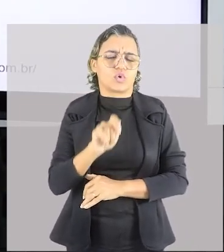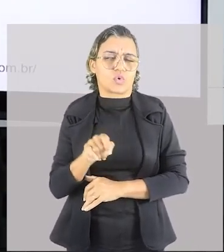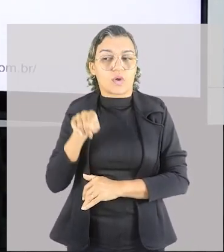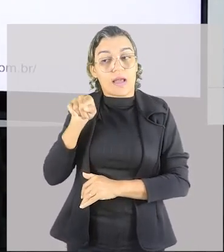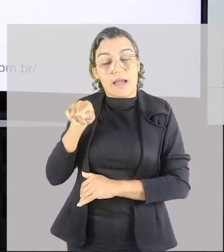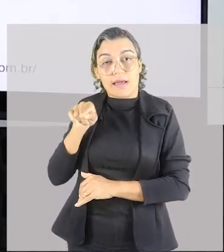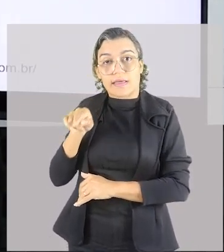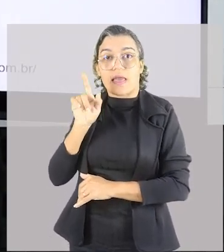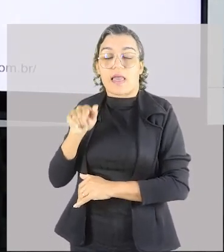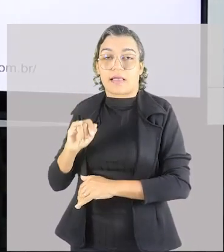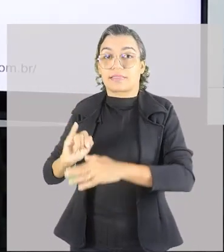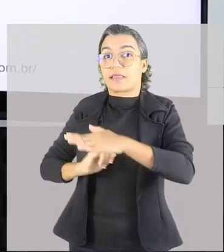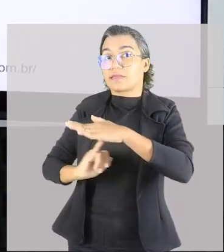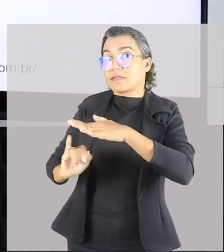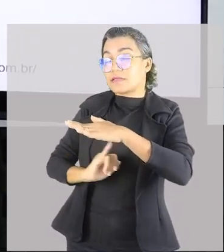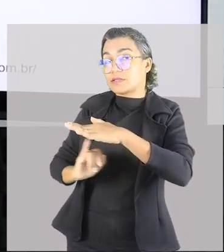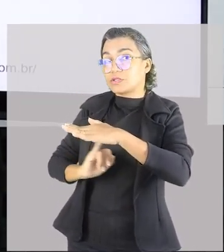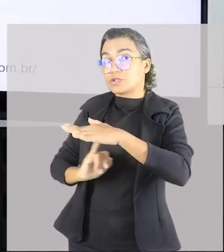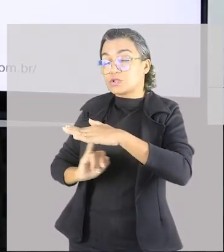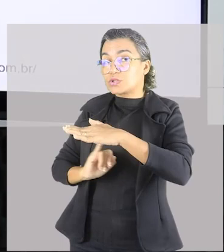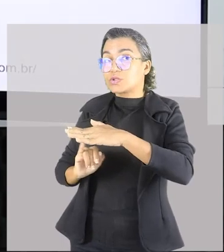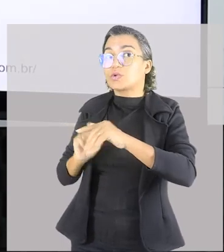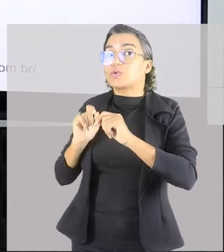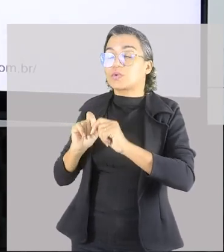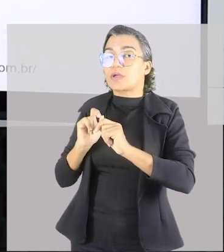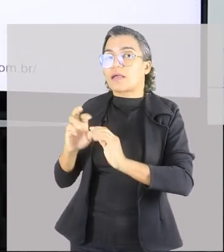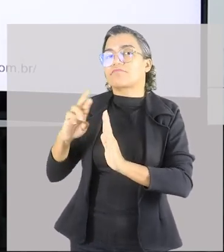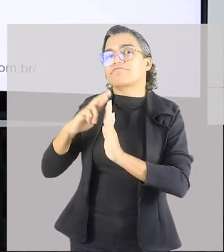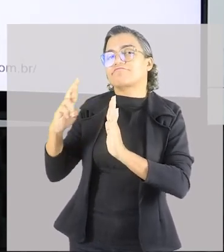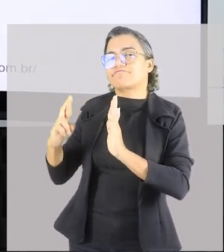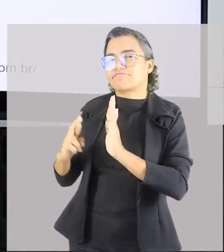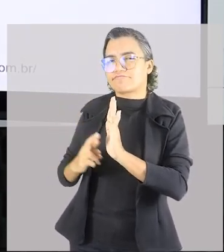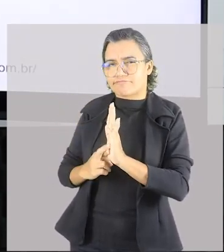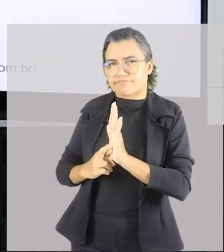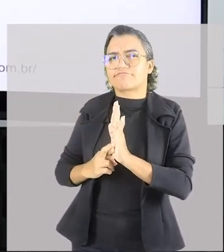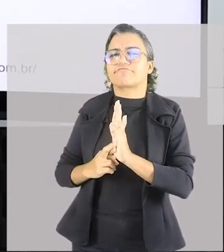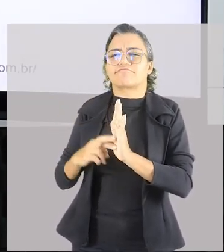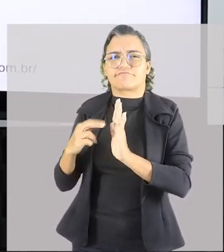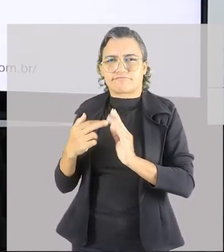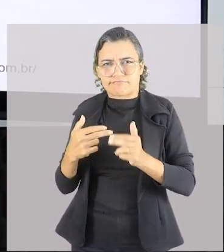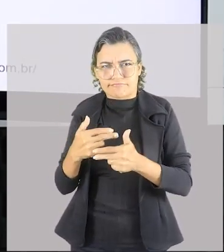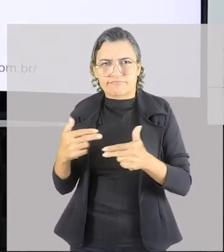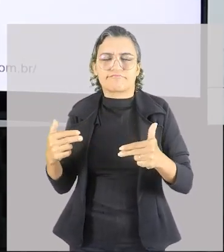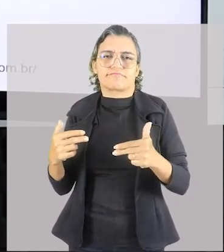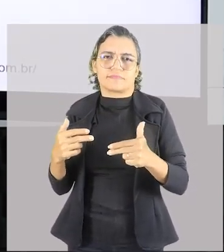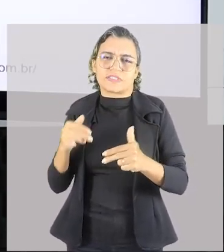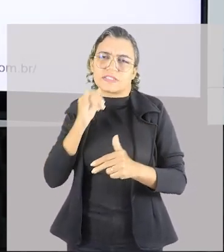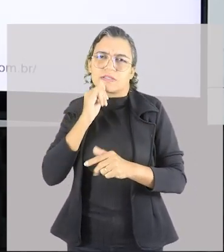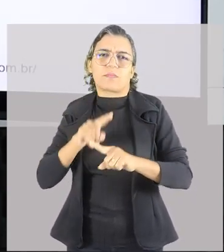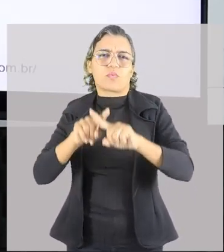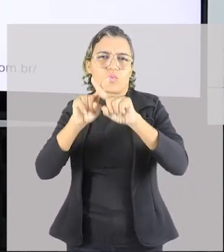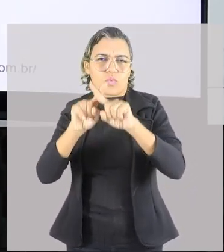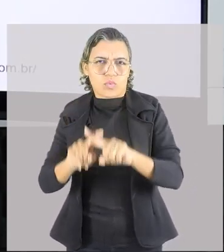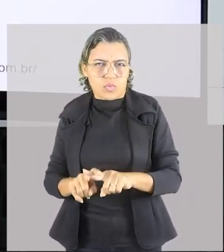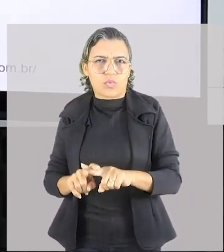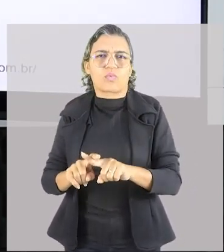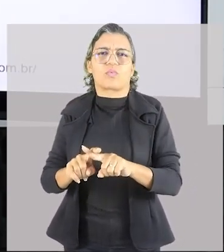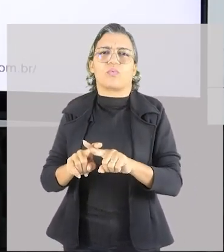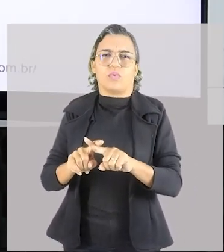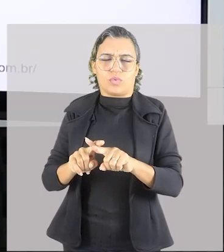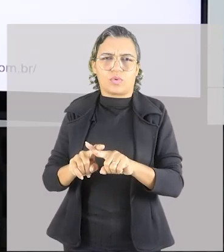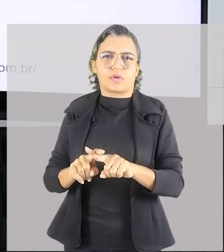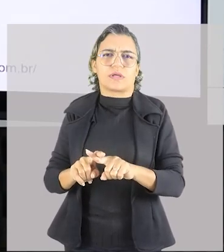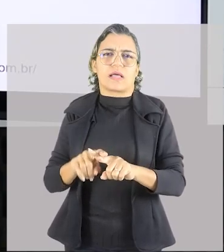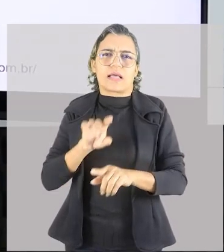ele tem uma instituição que vai reger as regras, os campeonatos, tá?